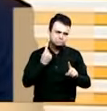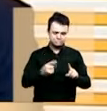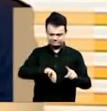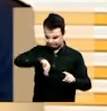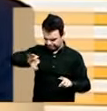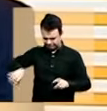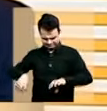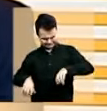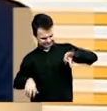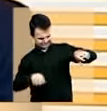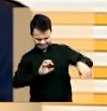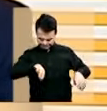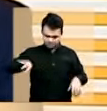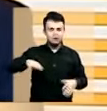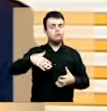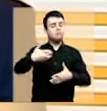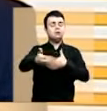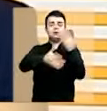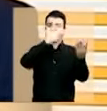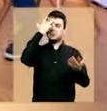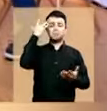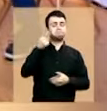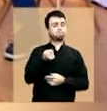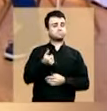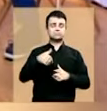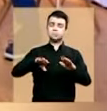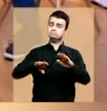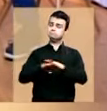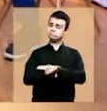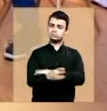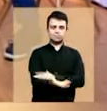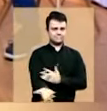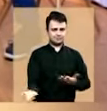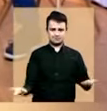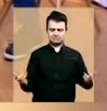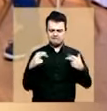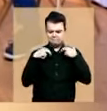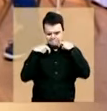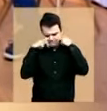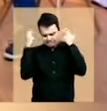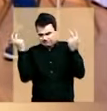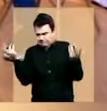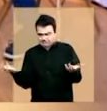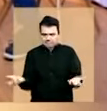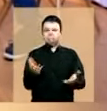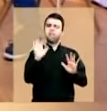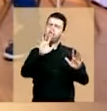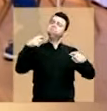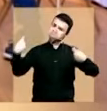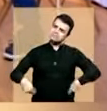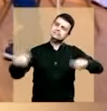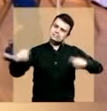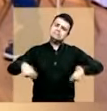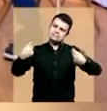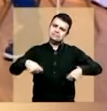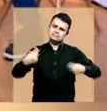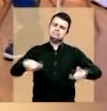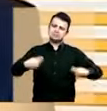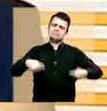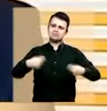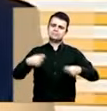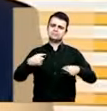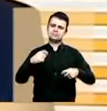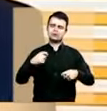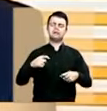separar, mas depois as pessoas fazem isso. Naturalmente vê que não é vergonhoso, é necessário.